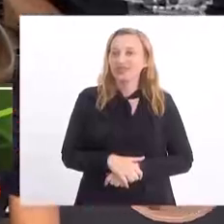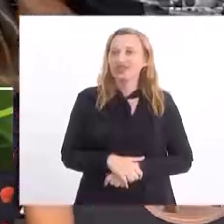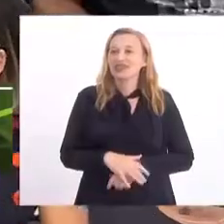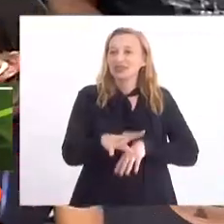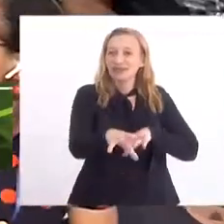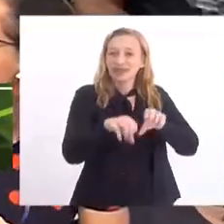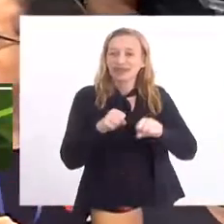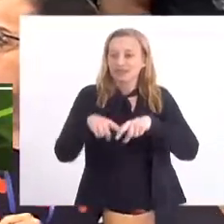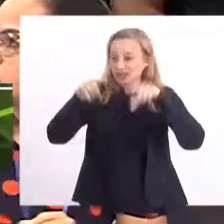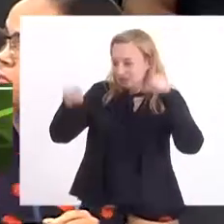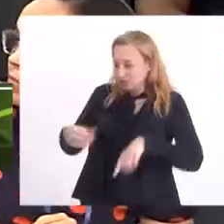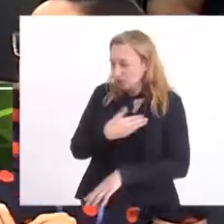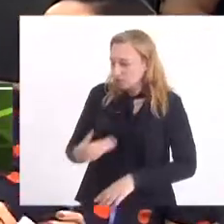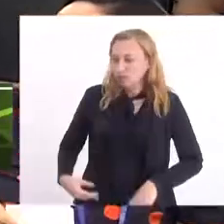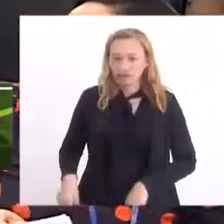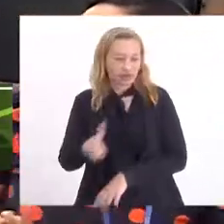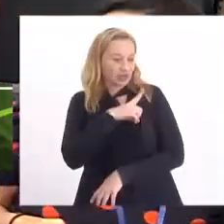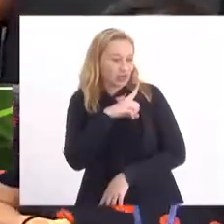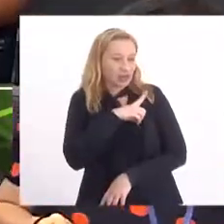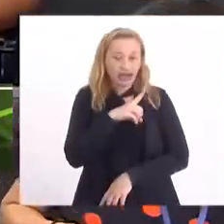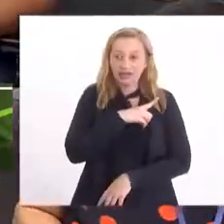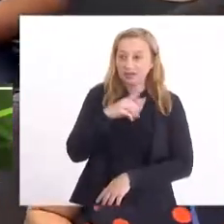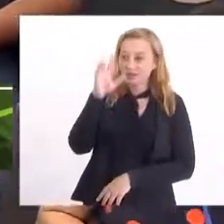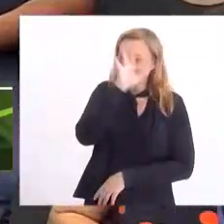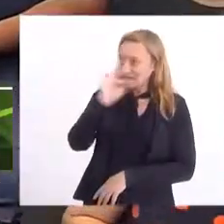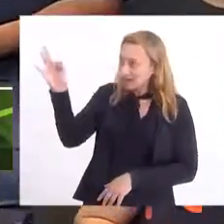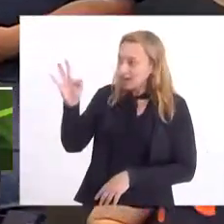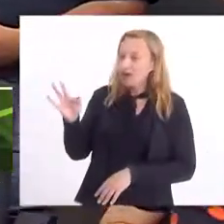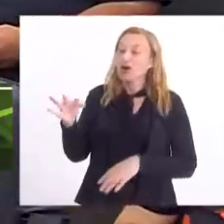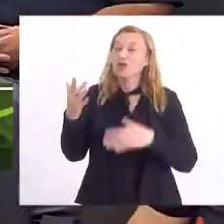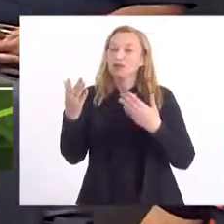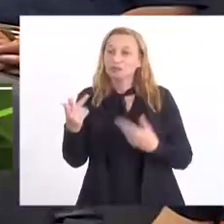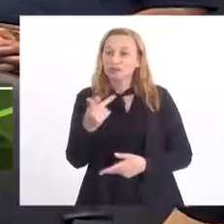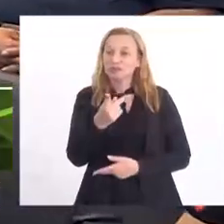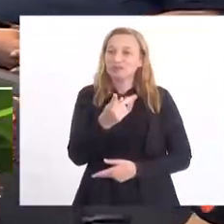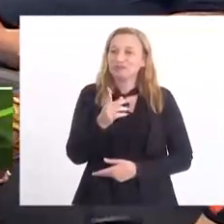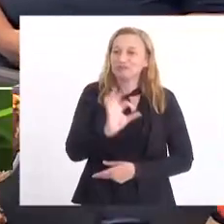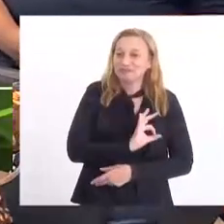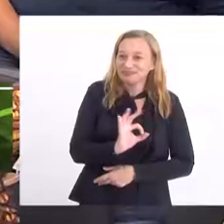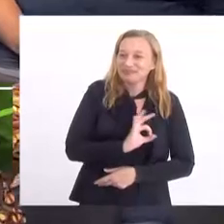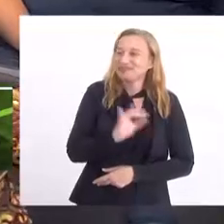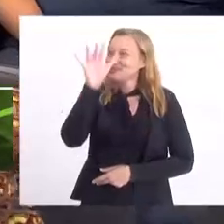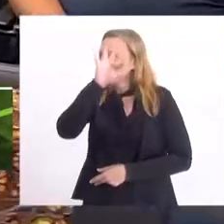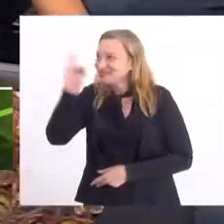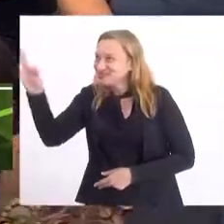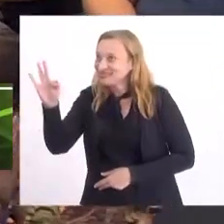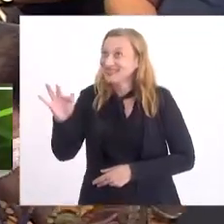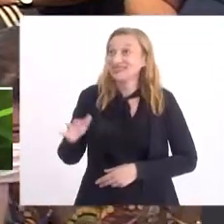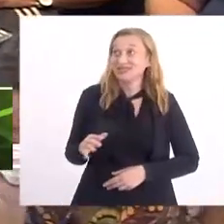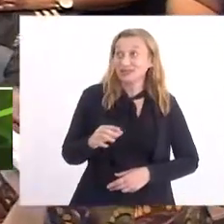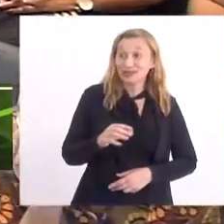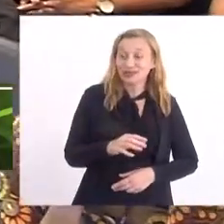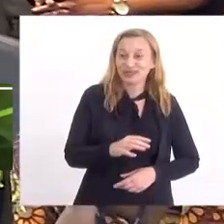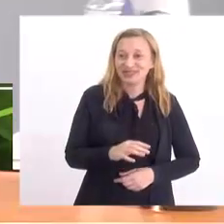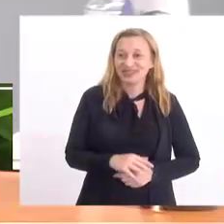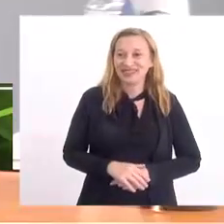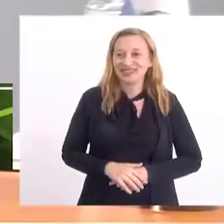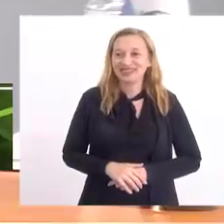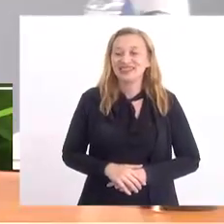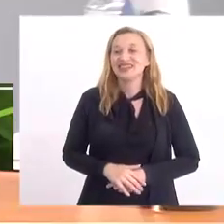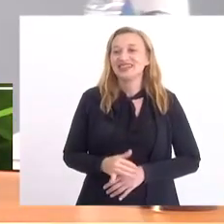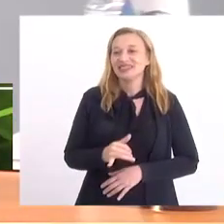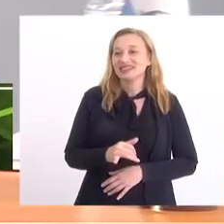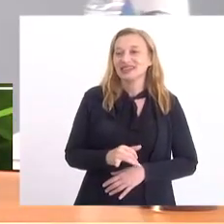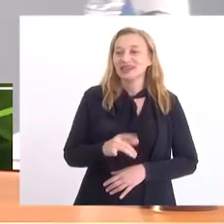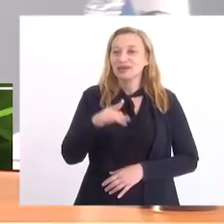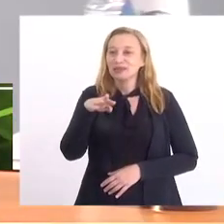público, delegado da Polícia Federal, a Polícia Federal investe muito nisso, né, mas não paga a bolsa, né? Infelizmente, né, que